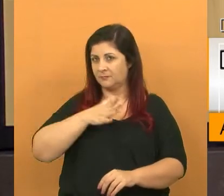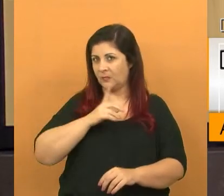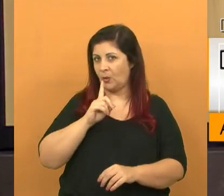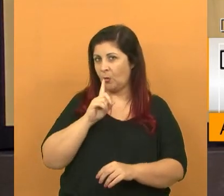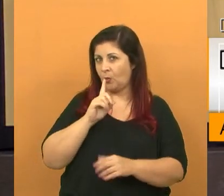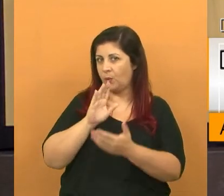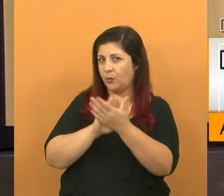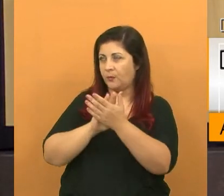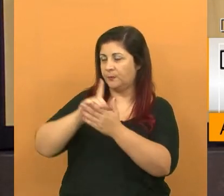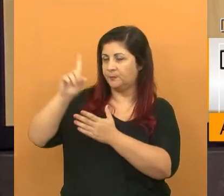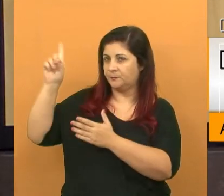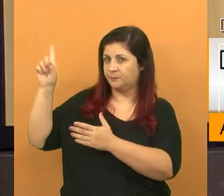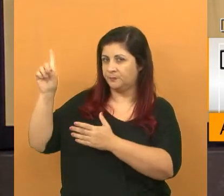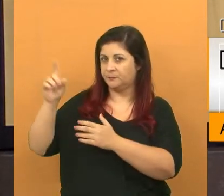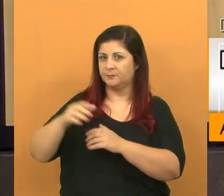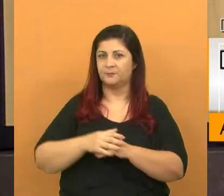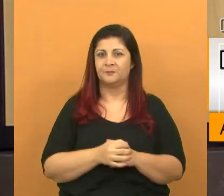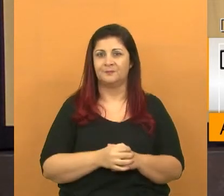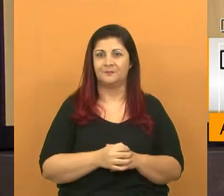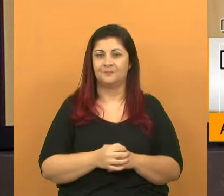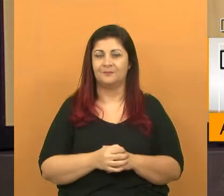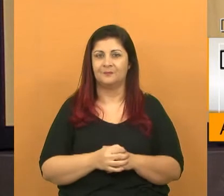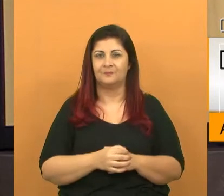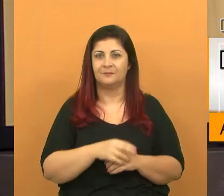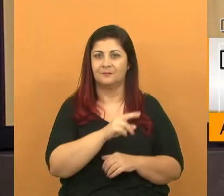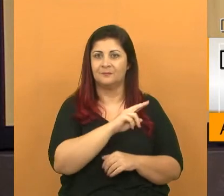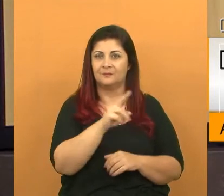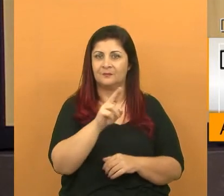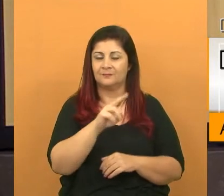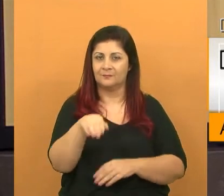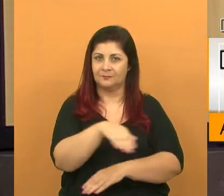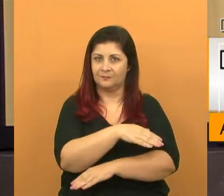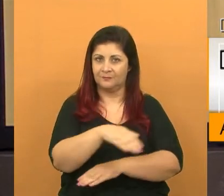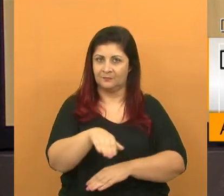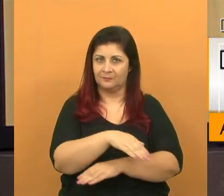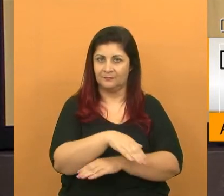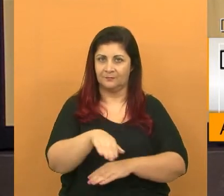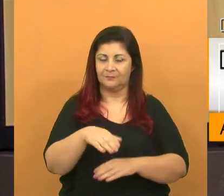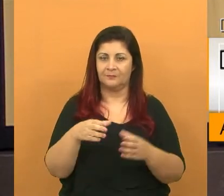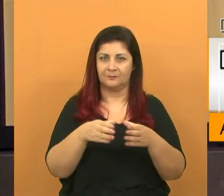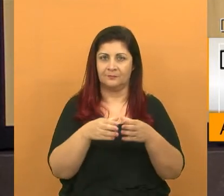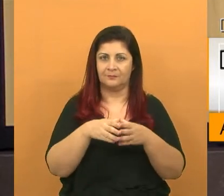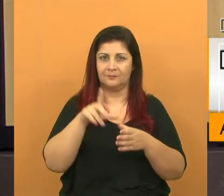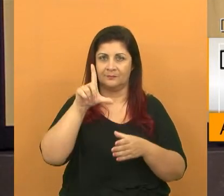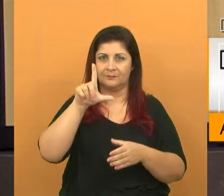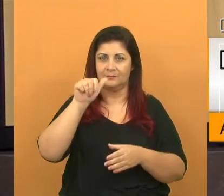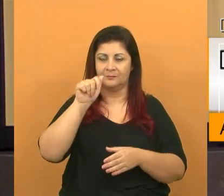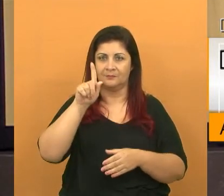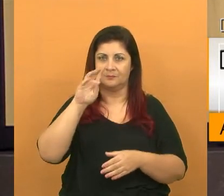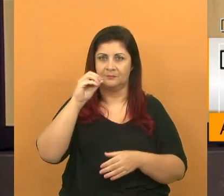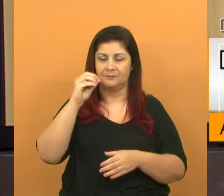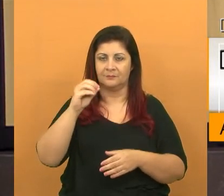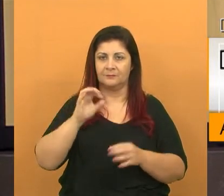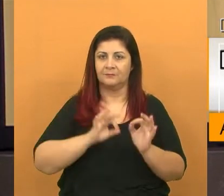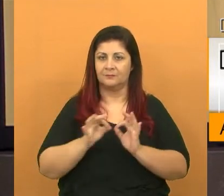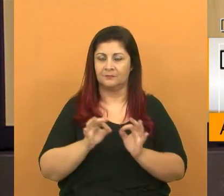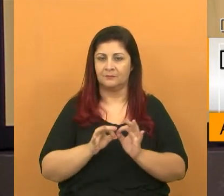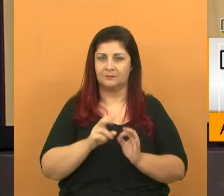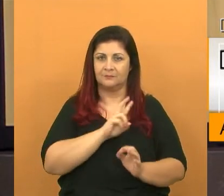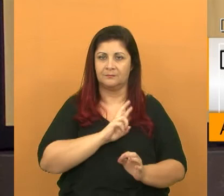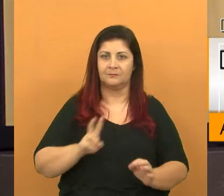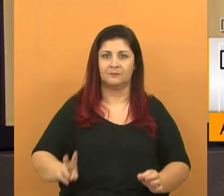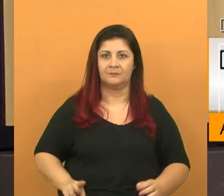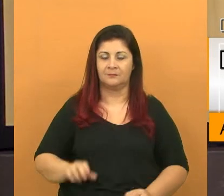é que dispõe sobre a denominação das ruas do bairro lagoa azul autor vereador abílio de madureira o